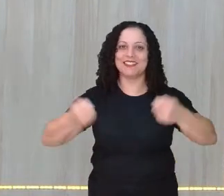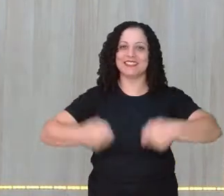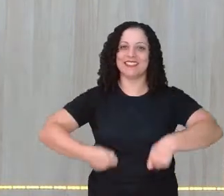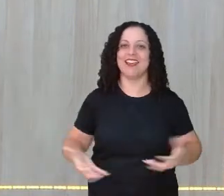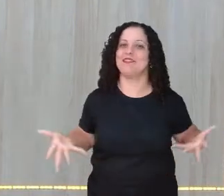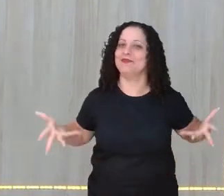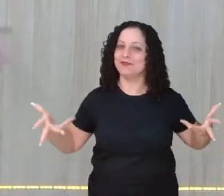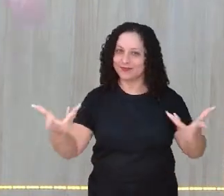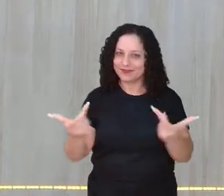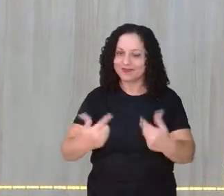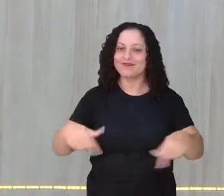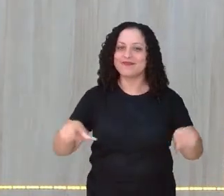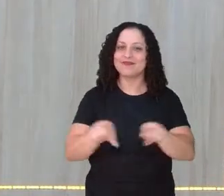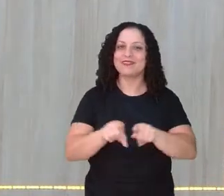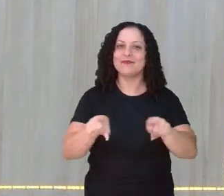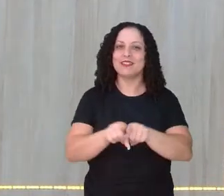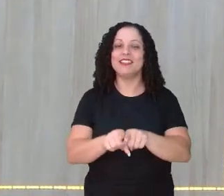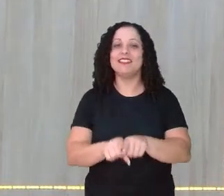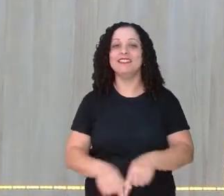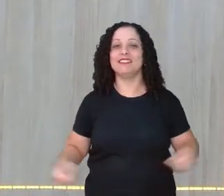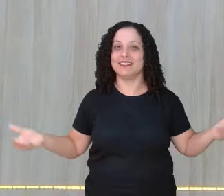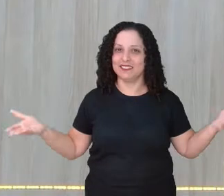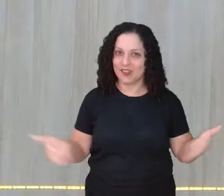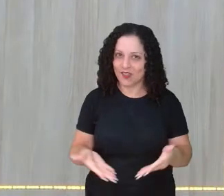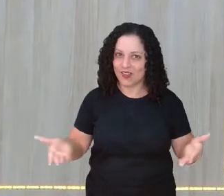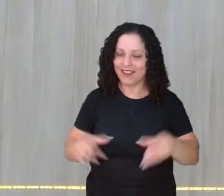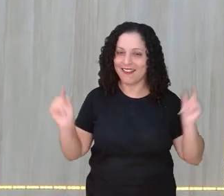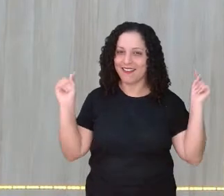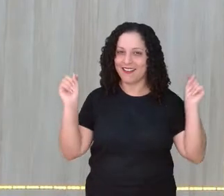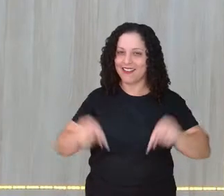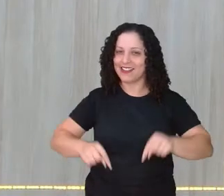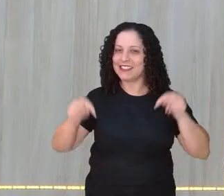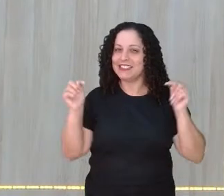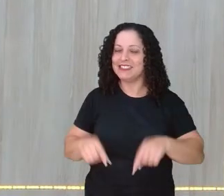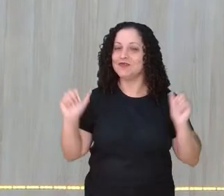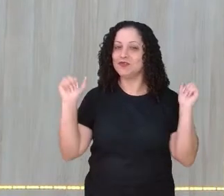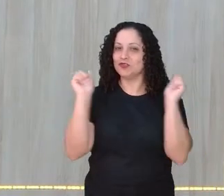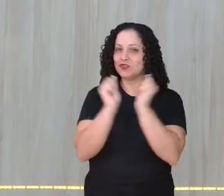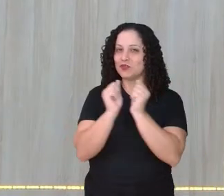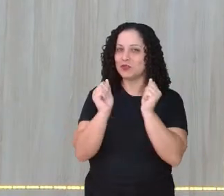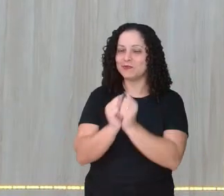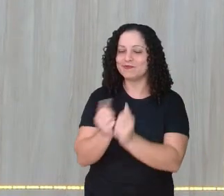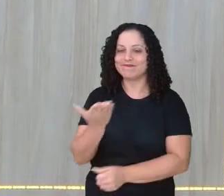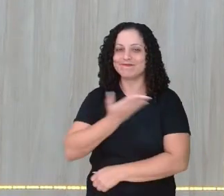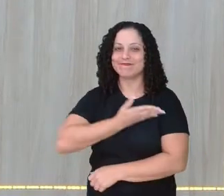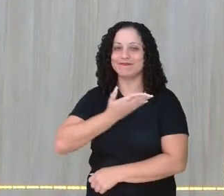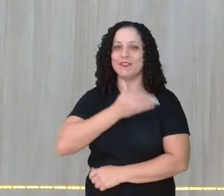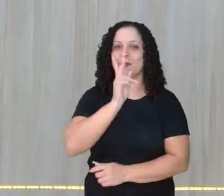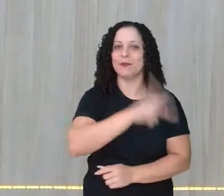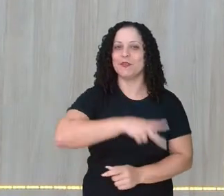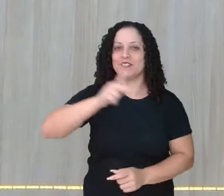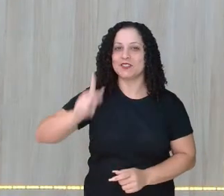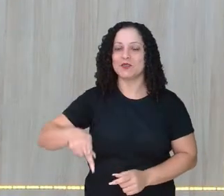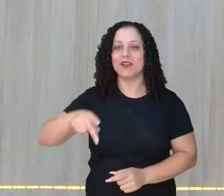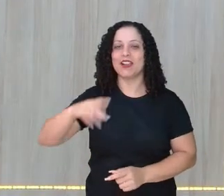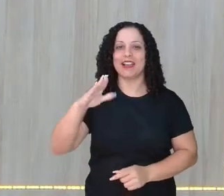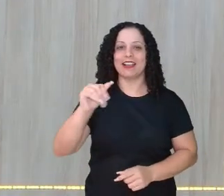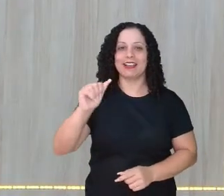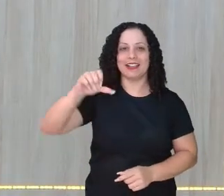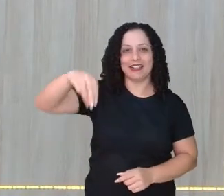produtora maravilhosa. E hoje estou aqui com a nossa amiga,